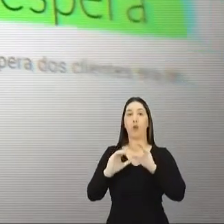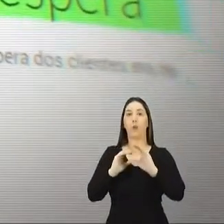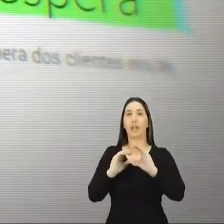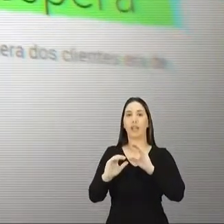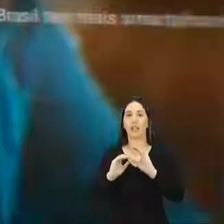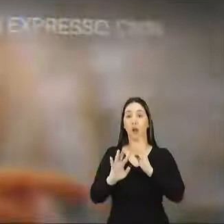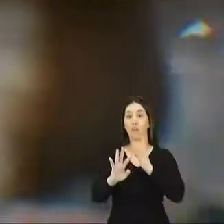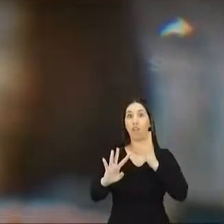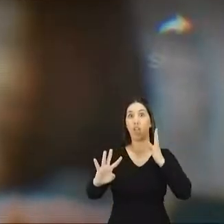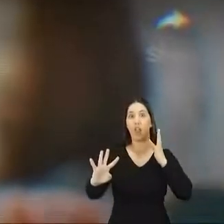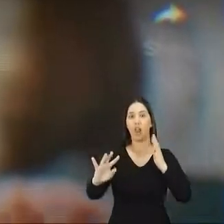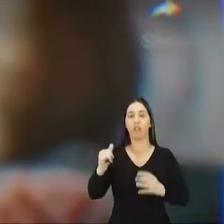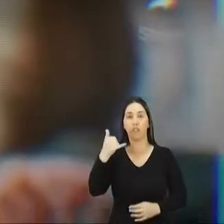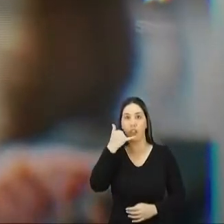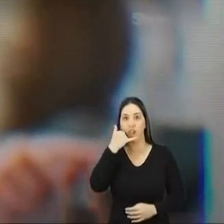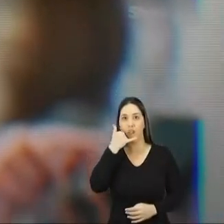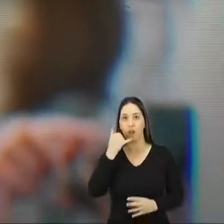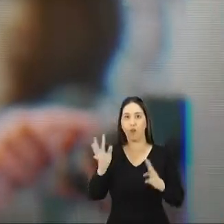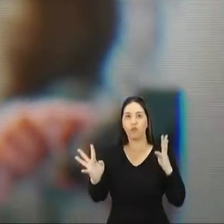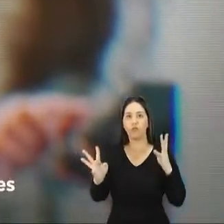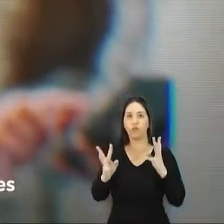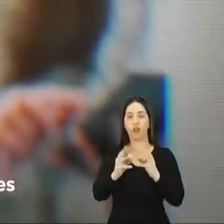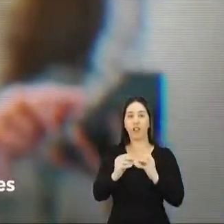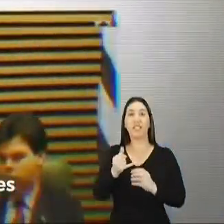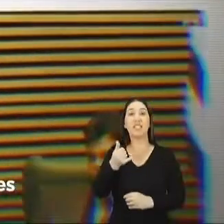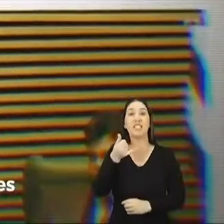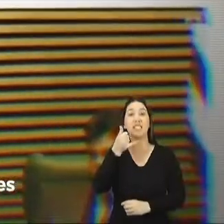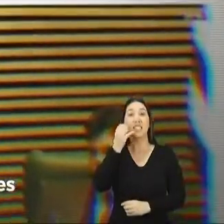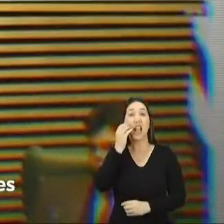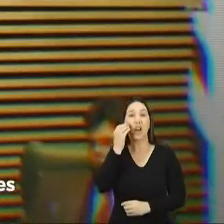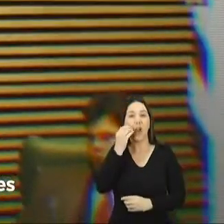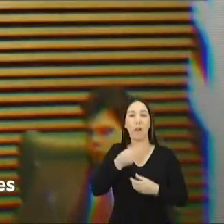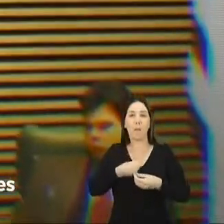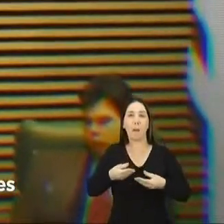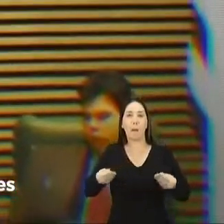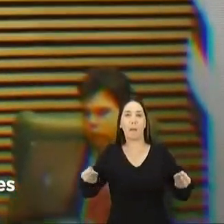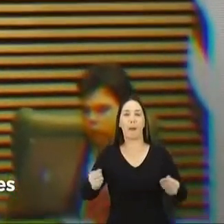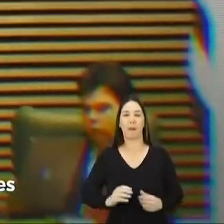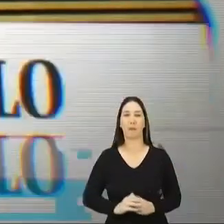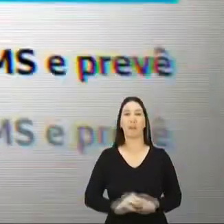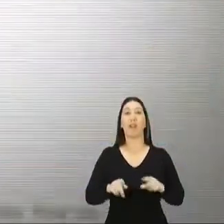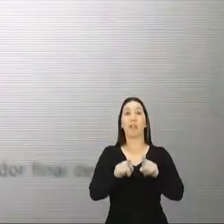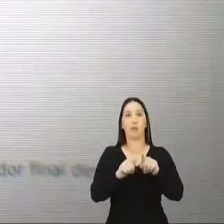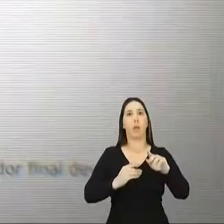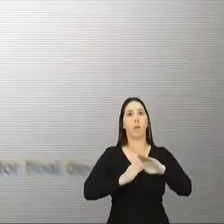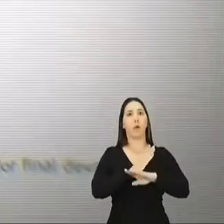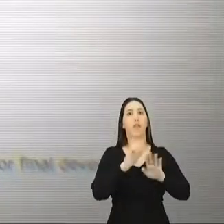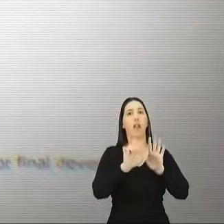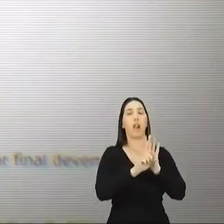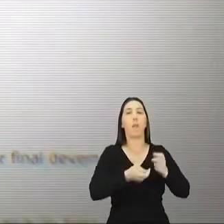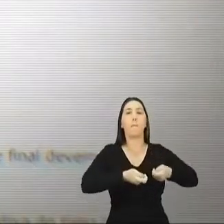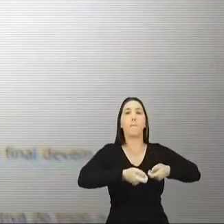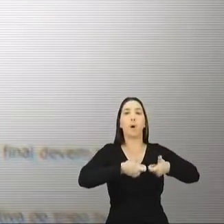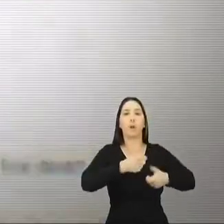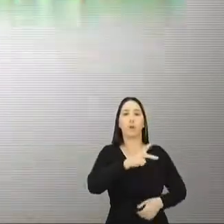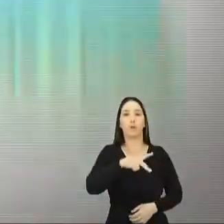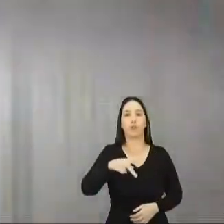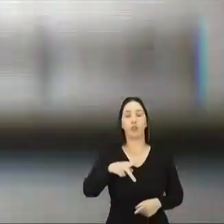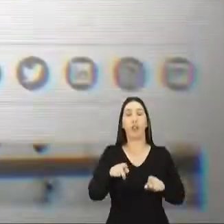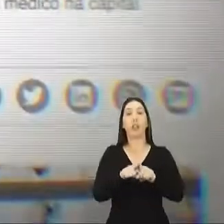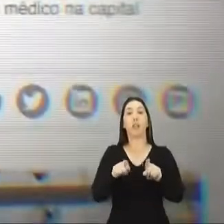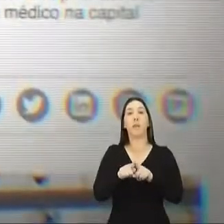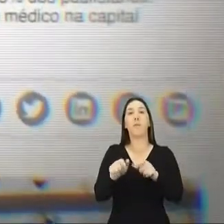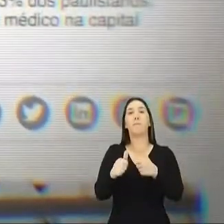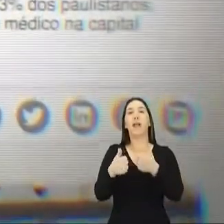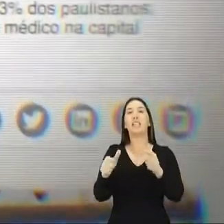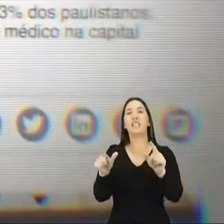fila dos telefones e a popularizar o celular. Aprovei a lei que deu bônus para os professores e a que zerou o imposto dos pãezinhos.